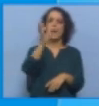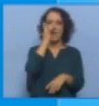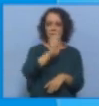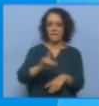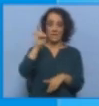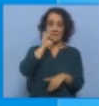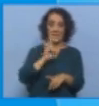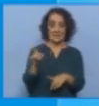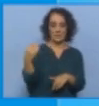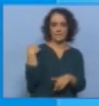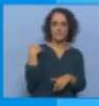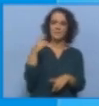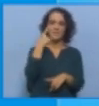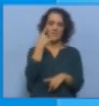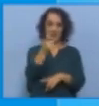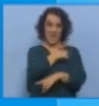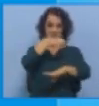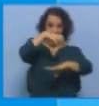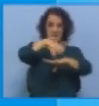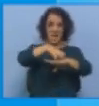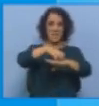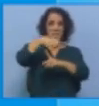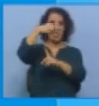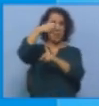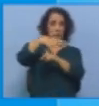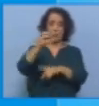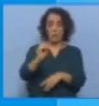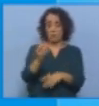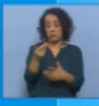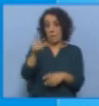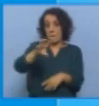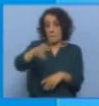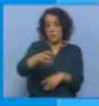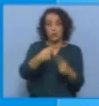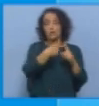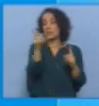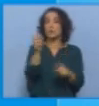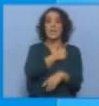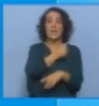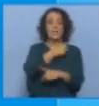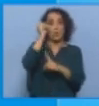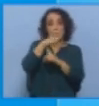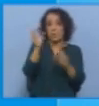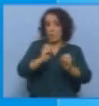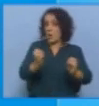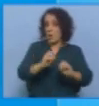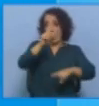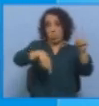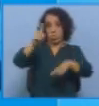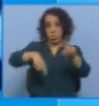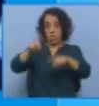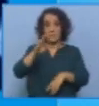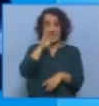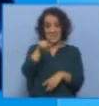esta casa não tem eletricidade. Não, era um país onde nem todas as casas têm eletricidade. E trazer eletricidade a esta